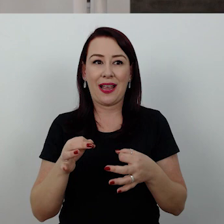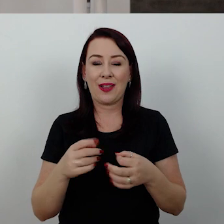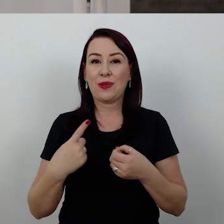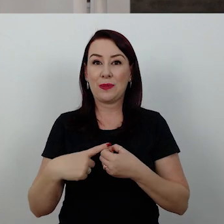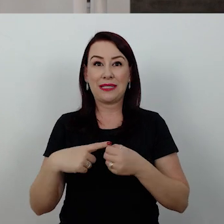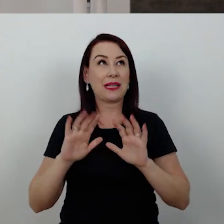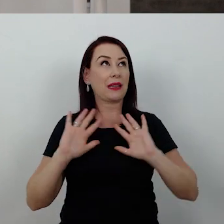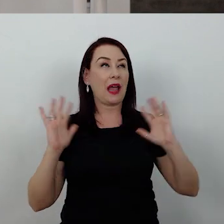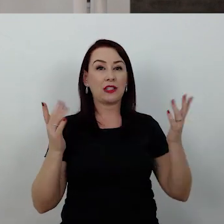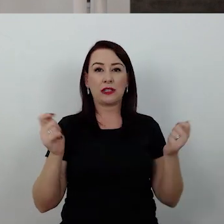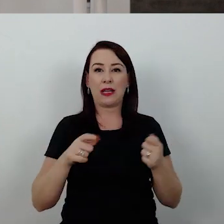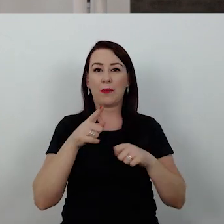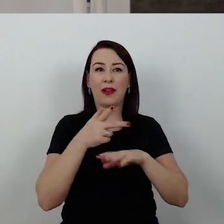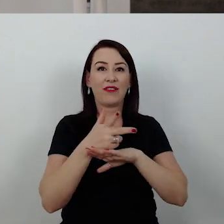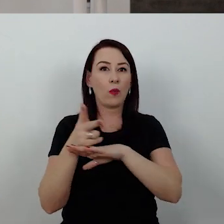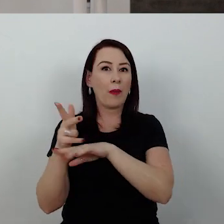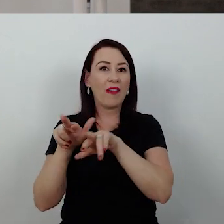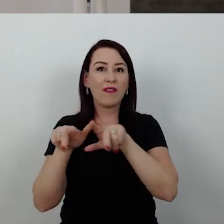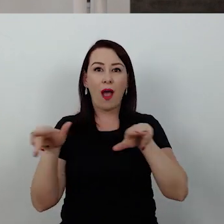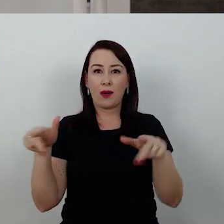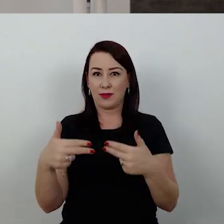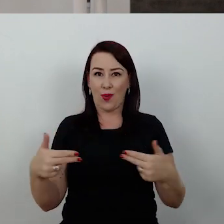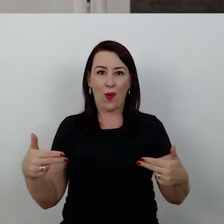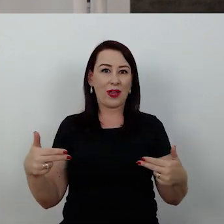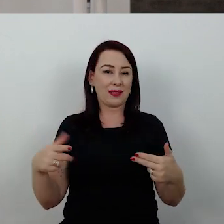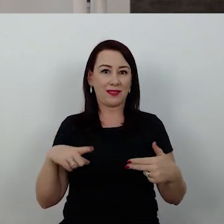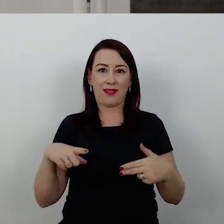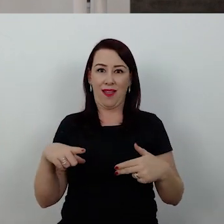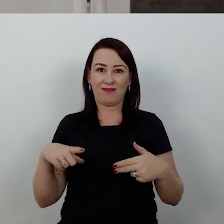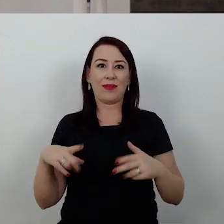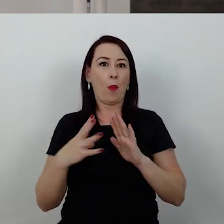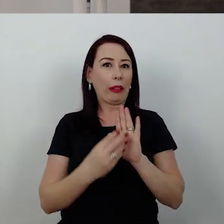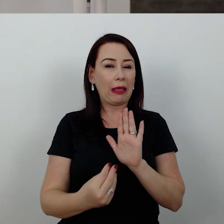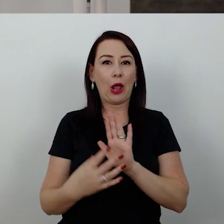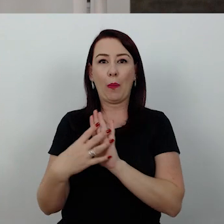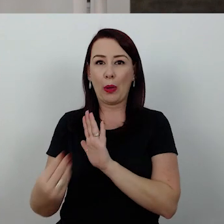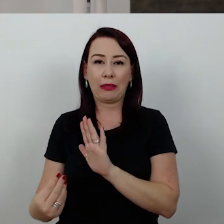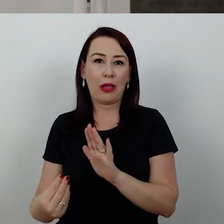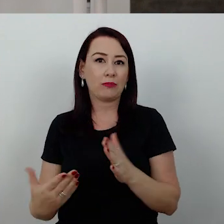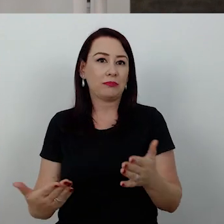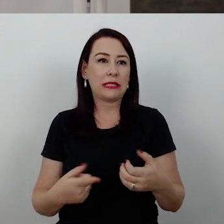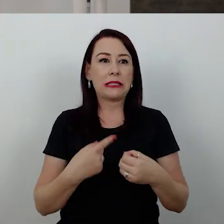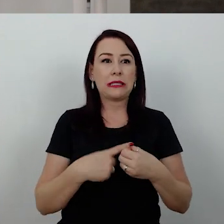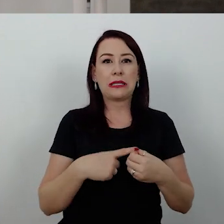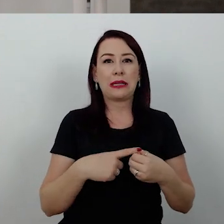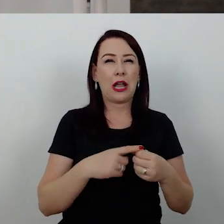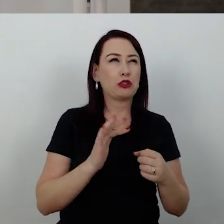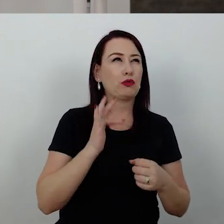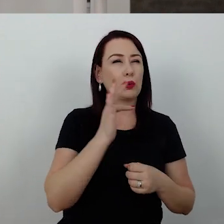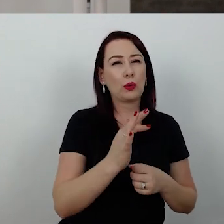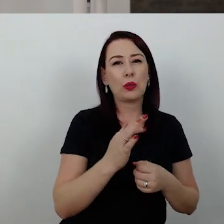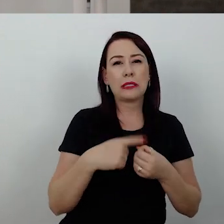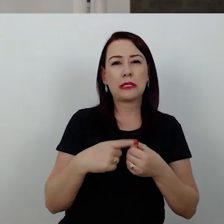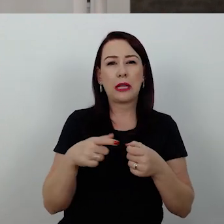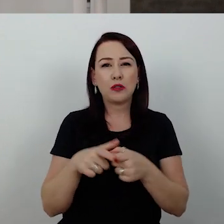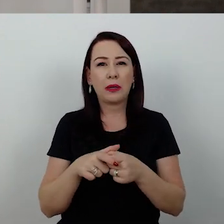cidade cenário que tem muitas possibilidades de deslocação. Então, a gente consegue fazer uma filmagem desde, sei lá, uma cidade futurista, grande